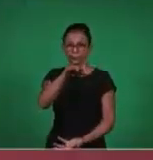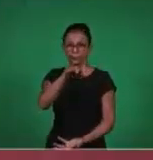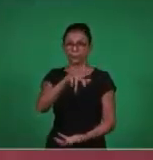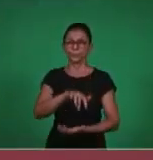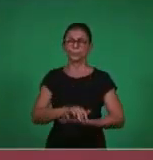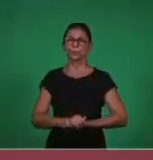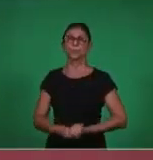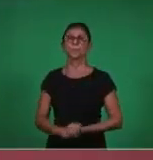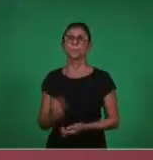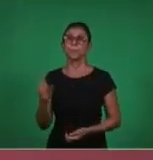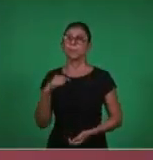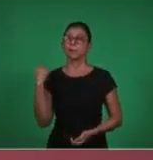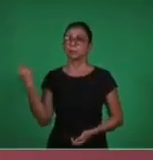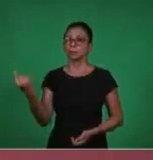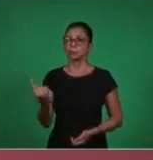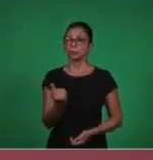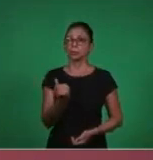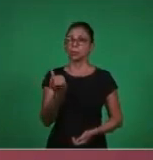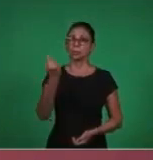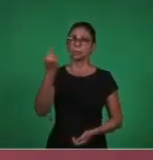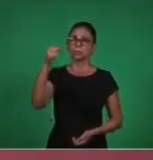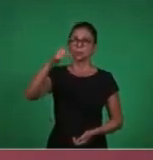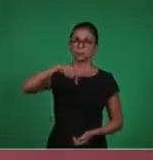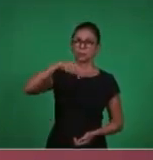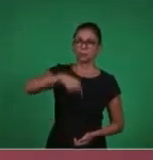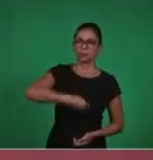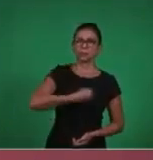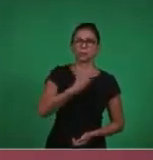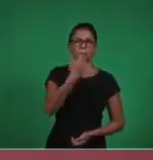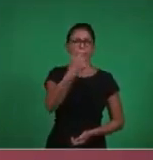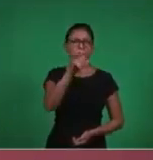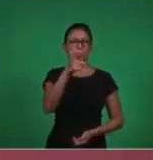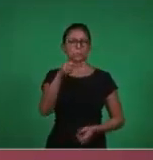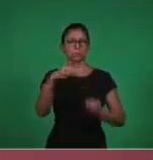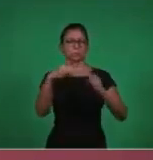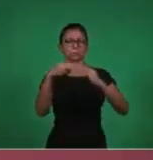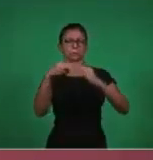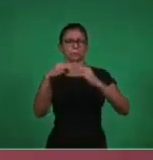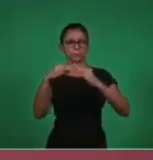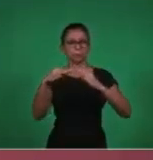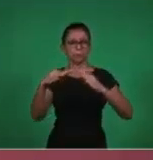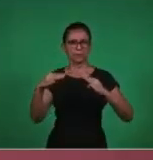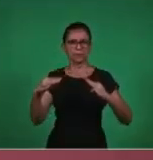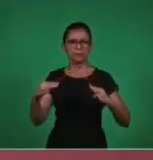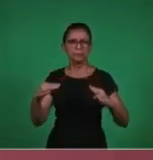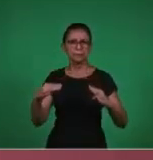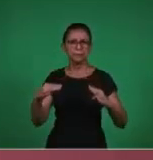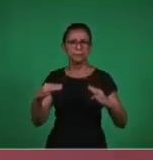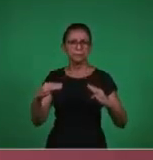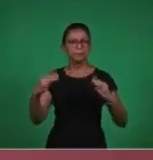estamos todos aqui, e mais os que estão nos outros manaíns, estamos nas quatro medidas.